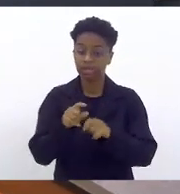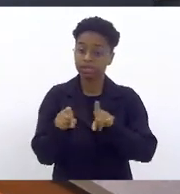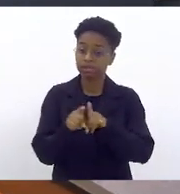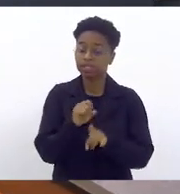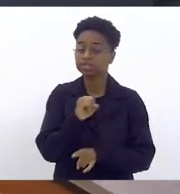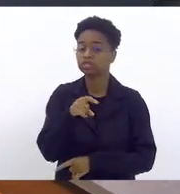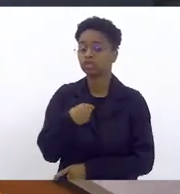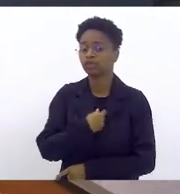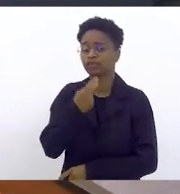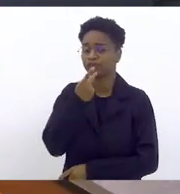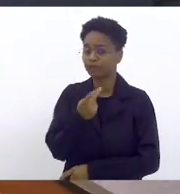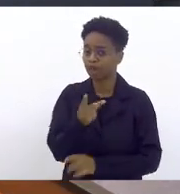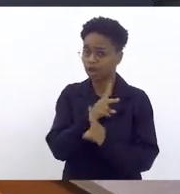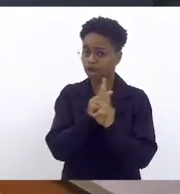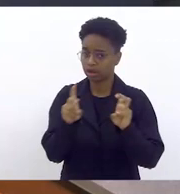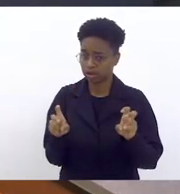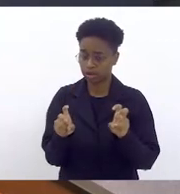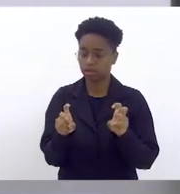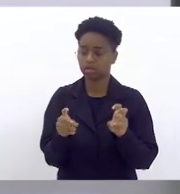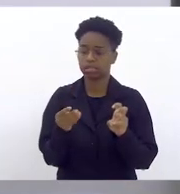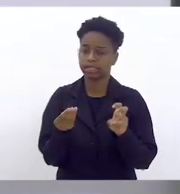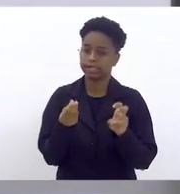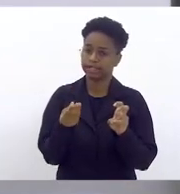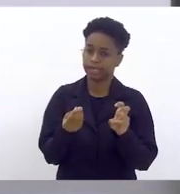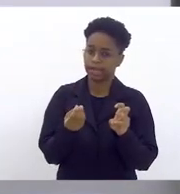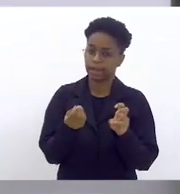falamos muito né Doutor Nelson